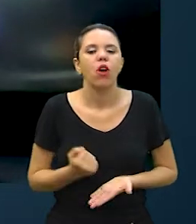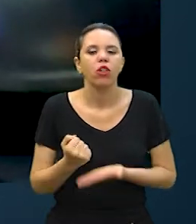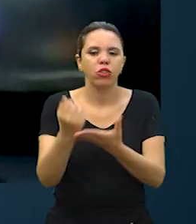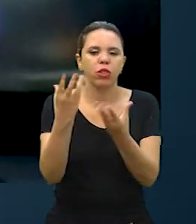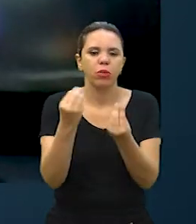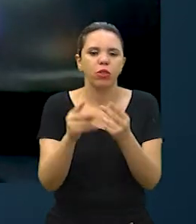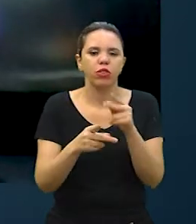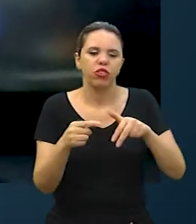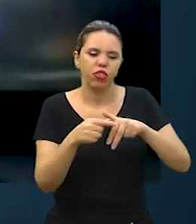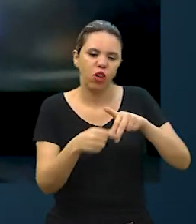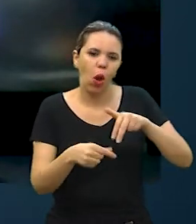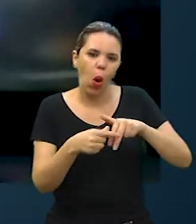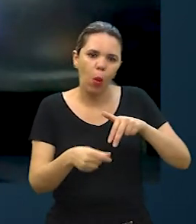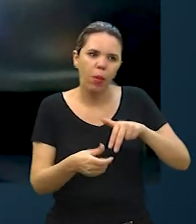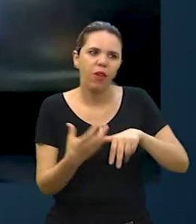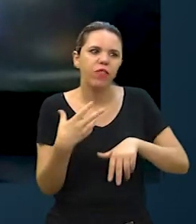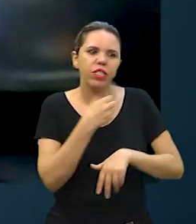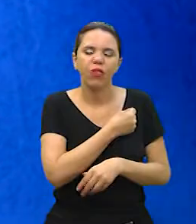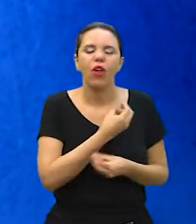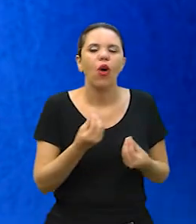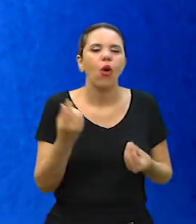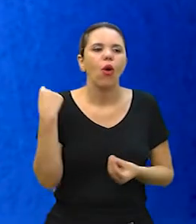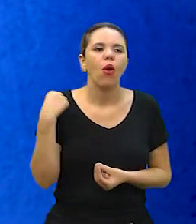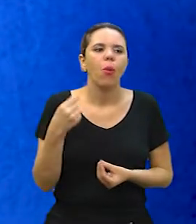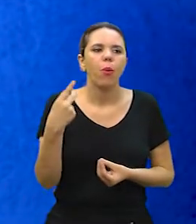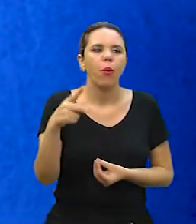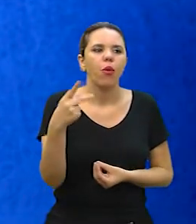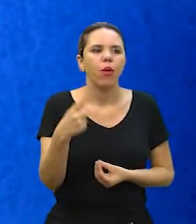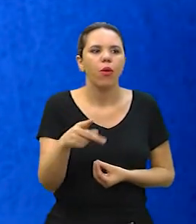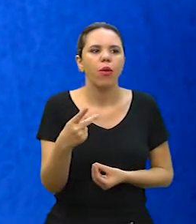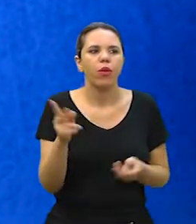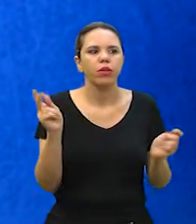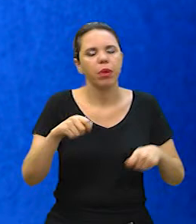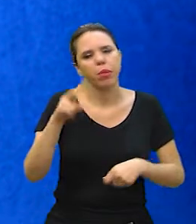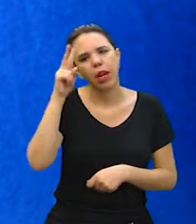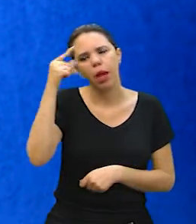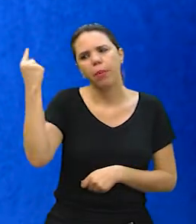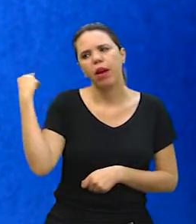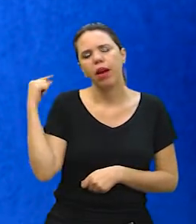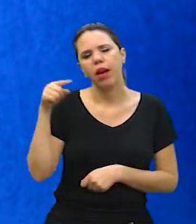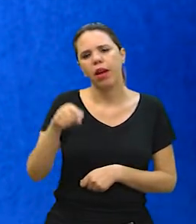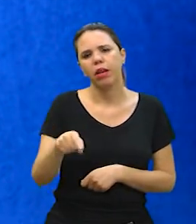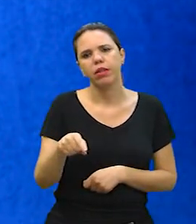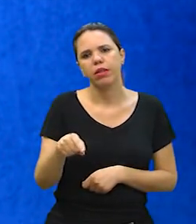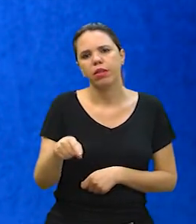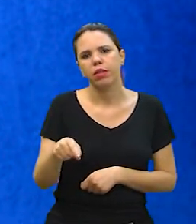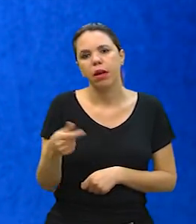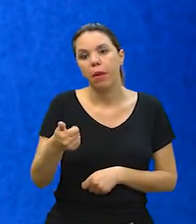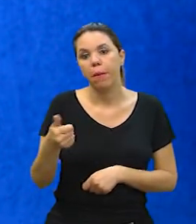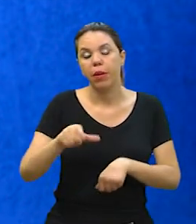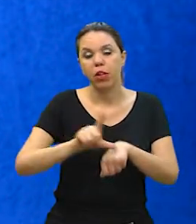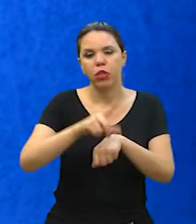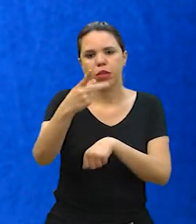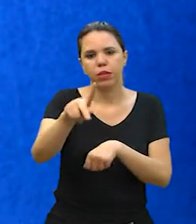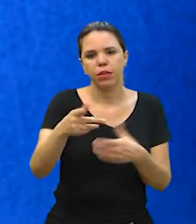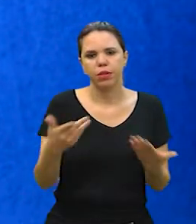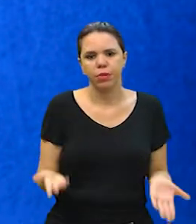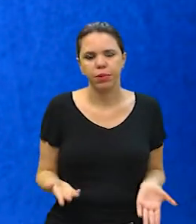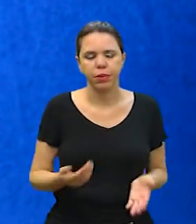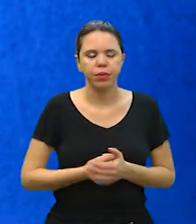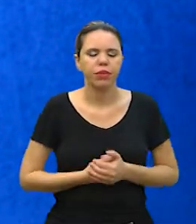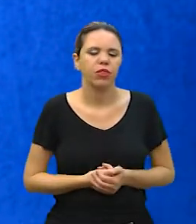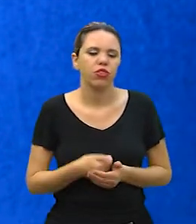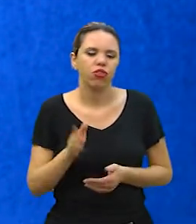vou salvar muito jeans por aí. E como foi as suas... Dá para lembrar aqui como foi abrir a sua primeira